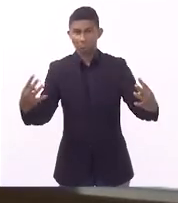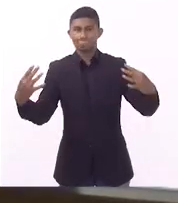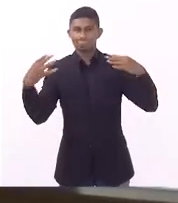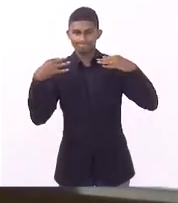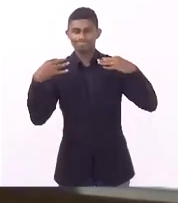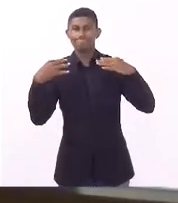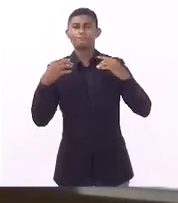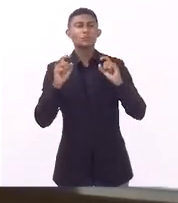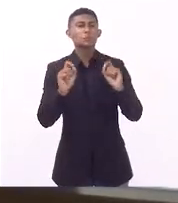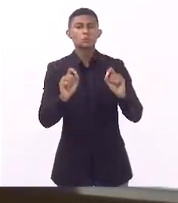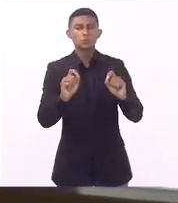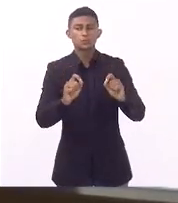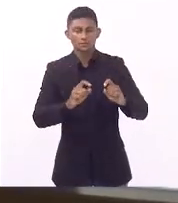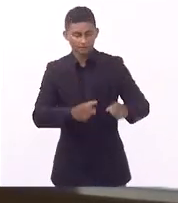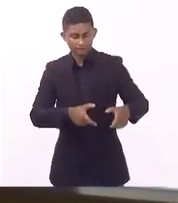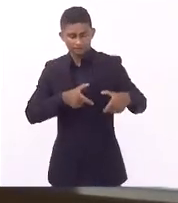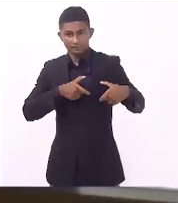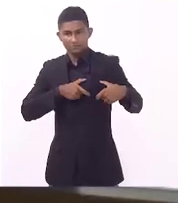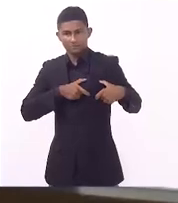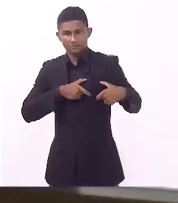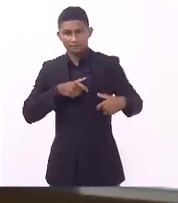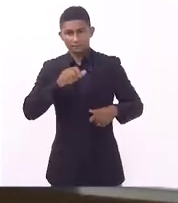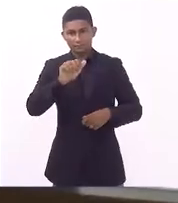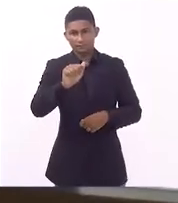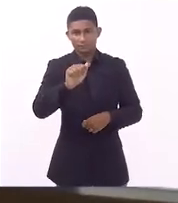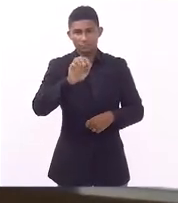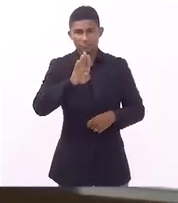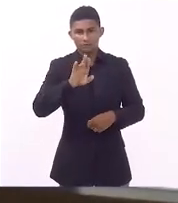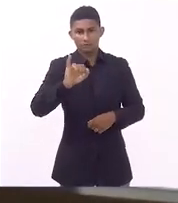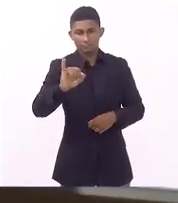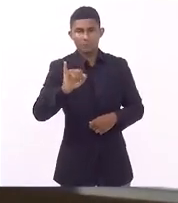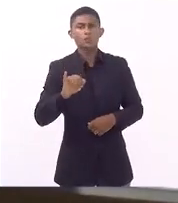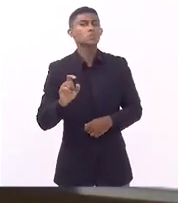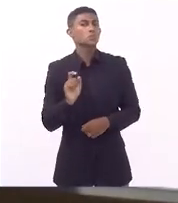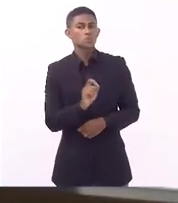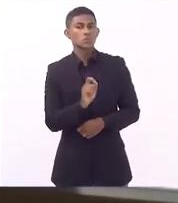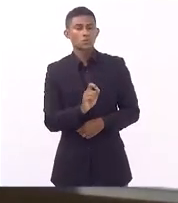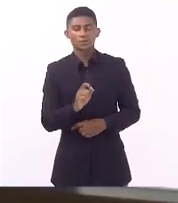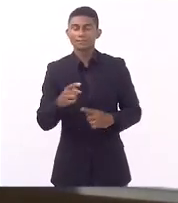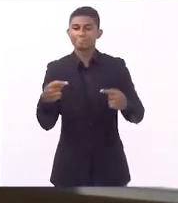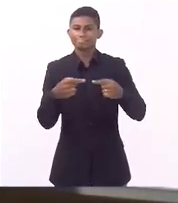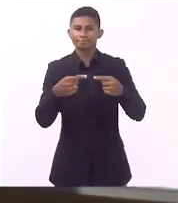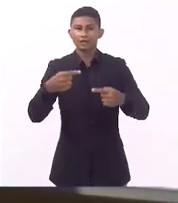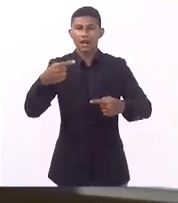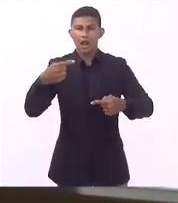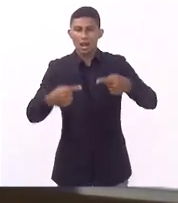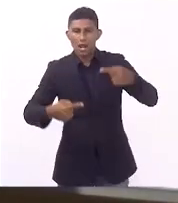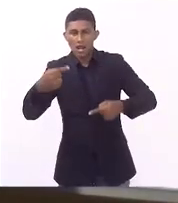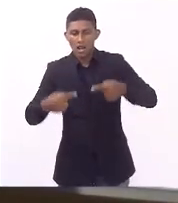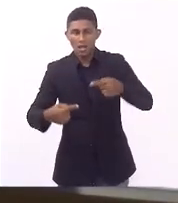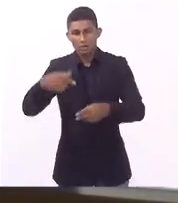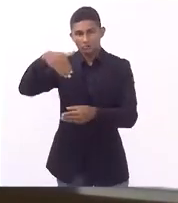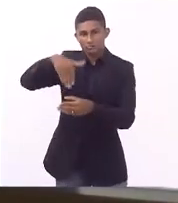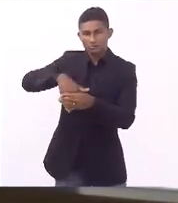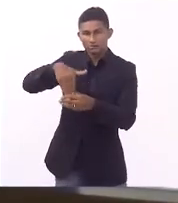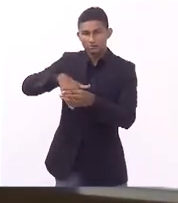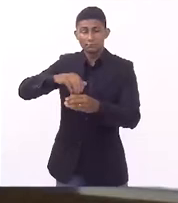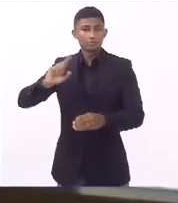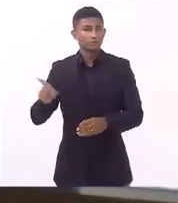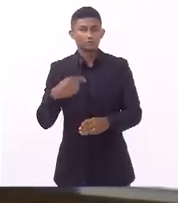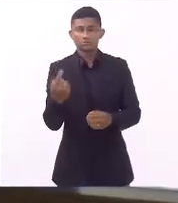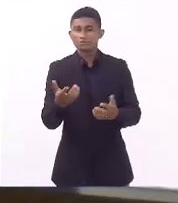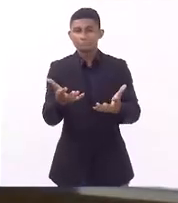da ABI no peito, é um processo eleitoral em que nós queremos dar